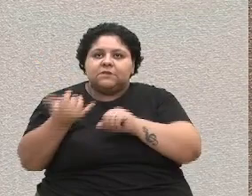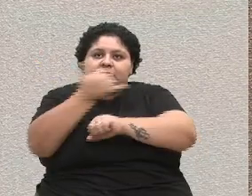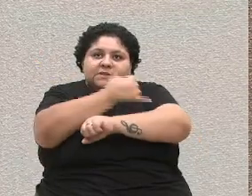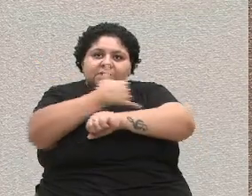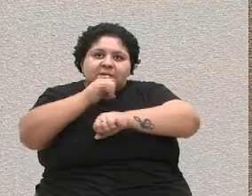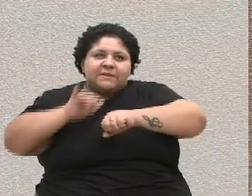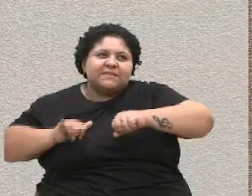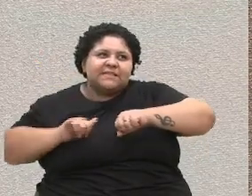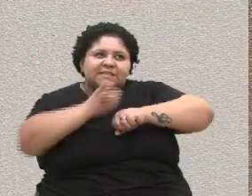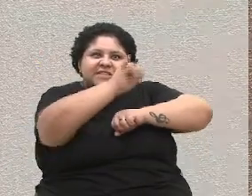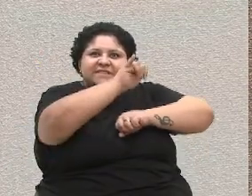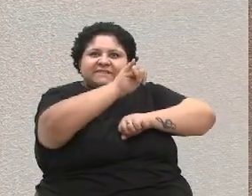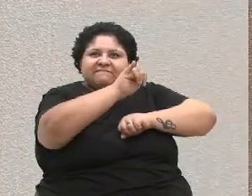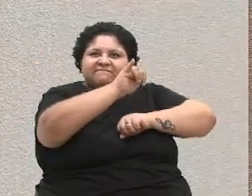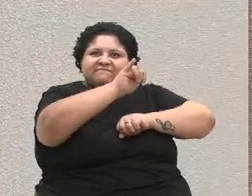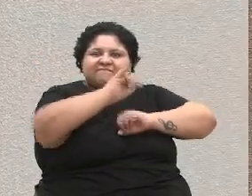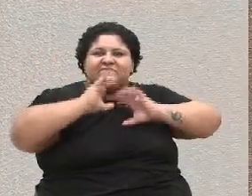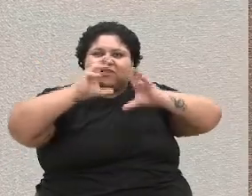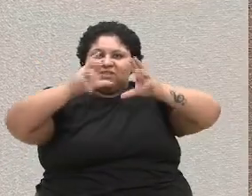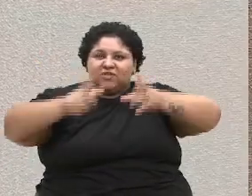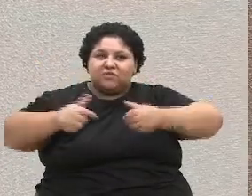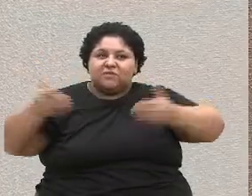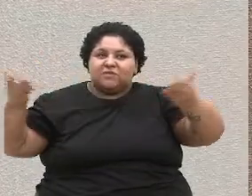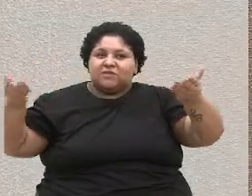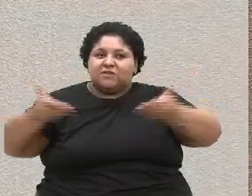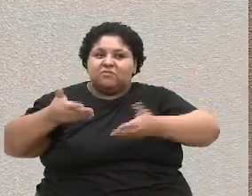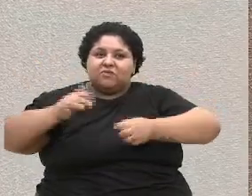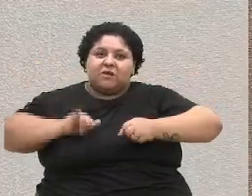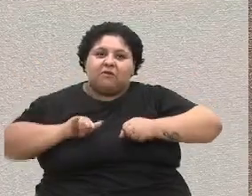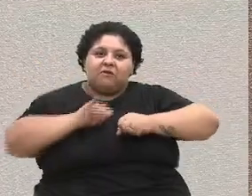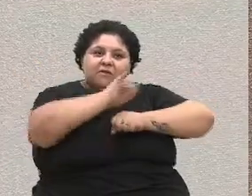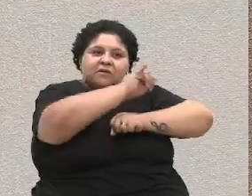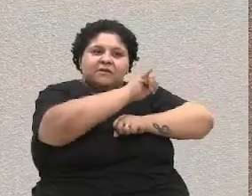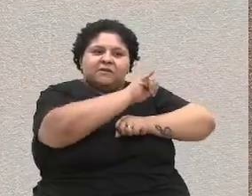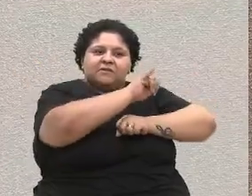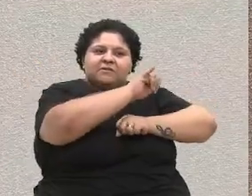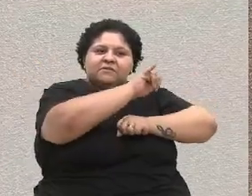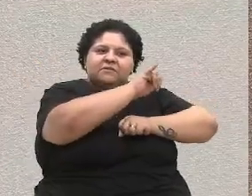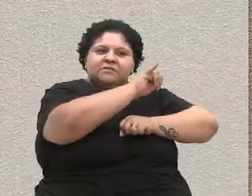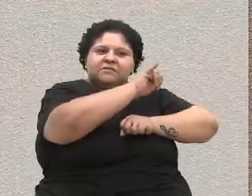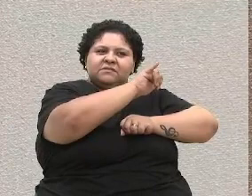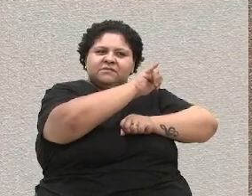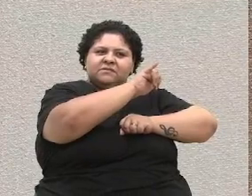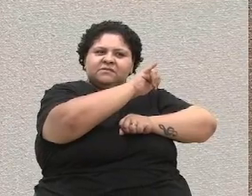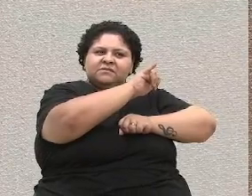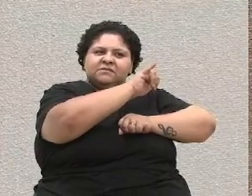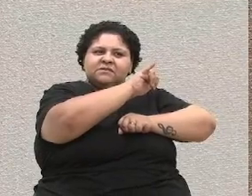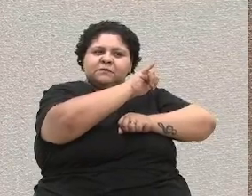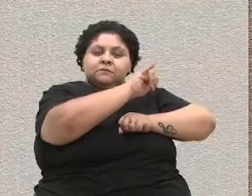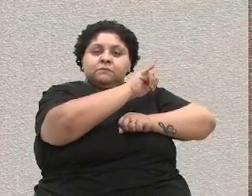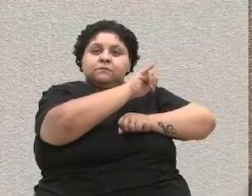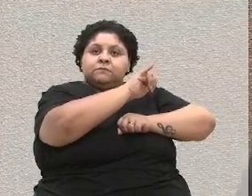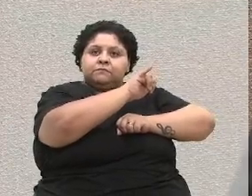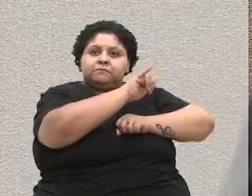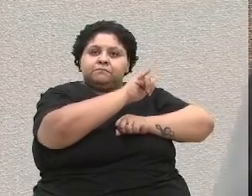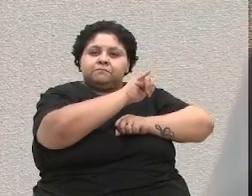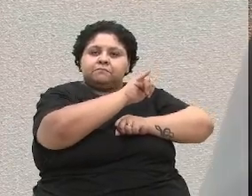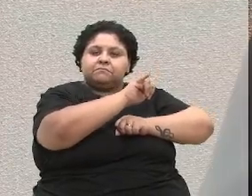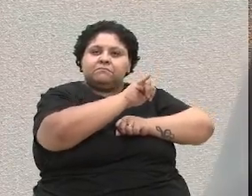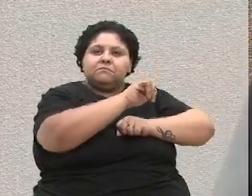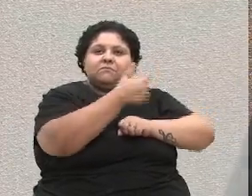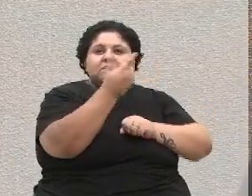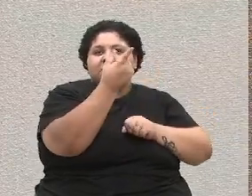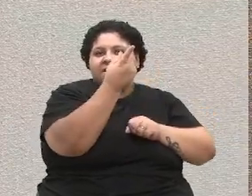de 200 pila. Todo mundo agora vai voar por R$200. Falo pila, mas na